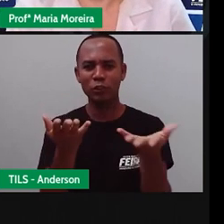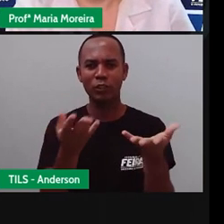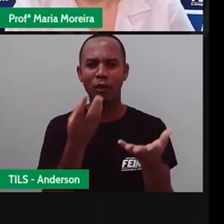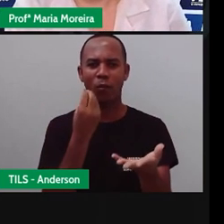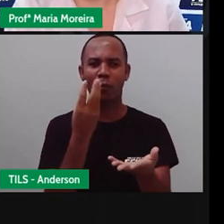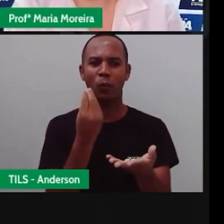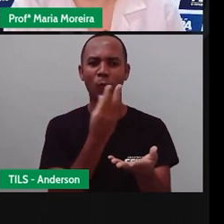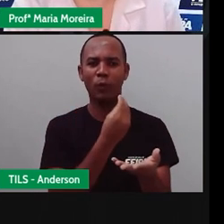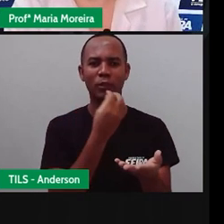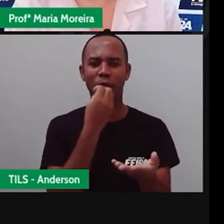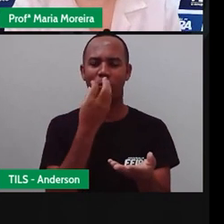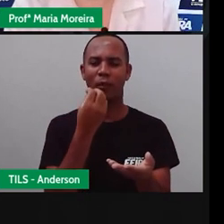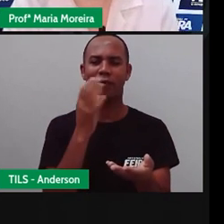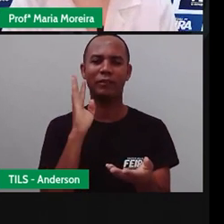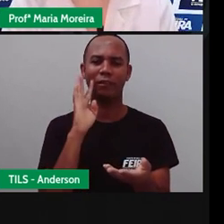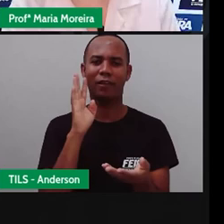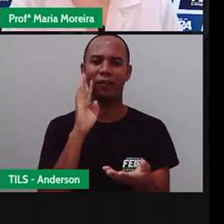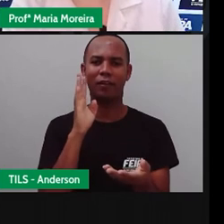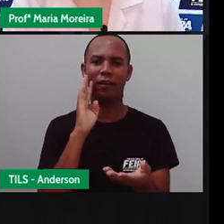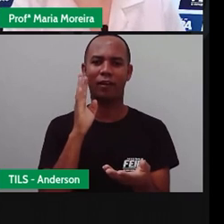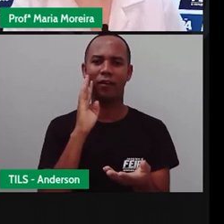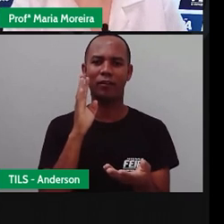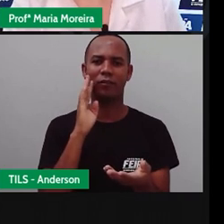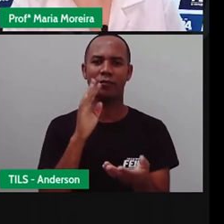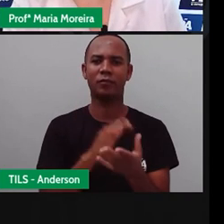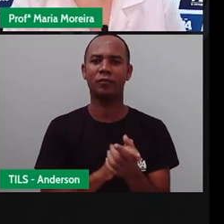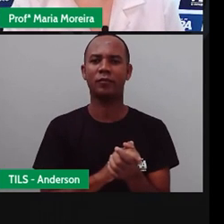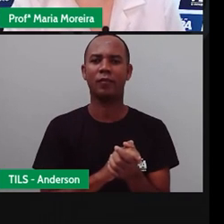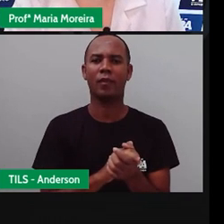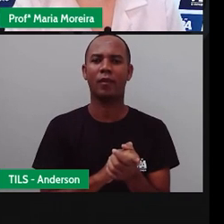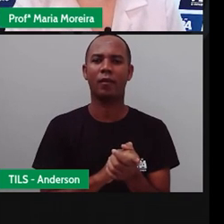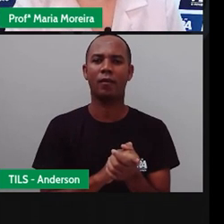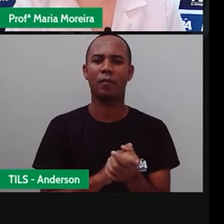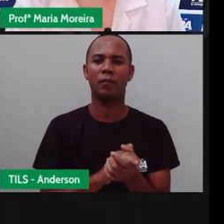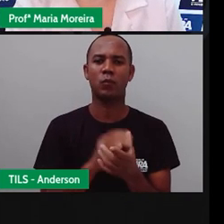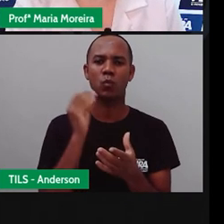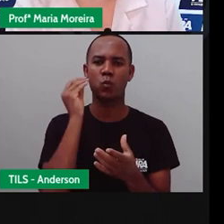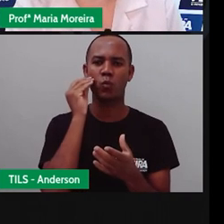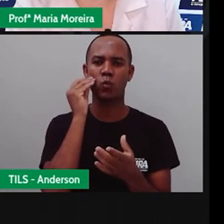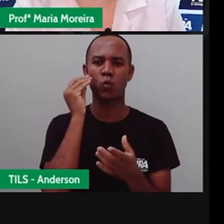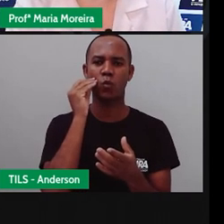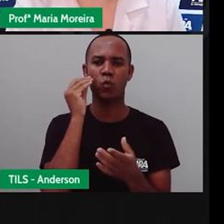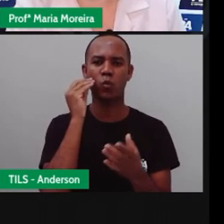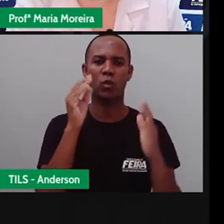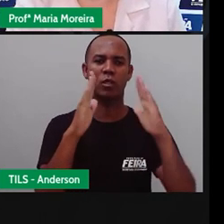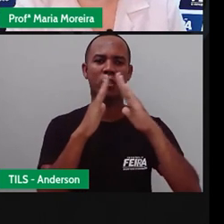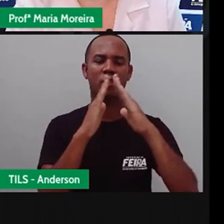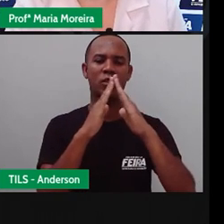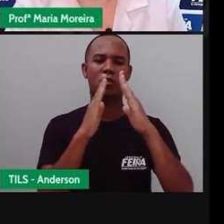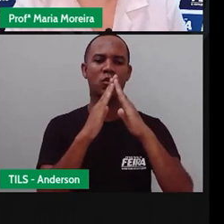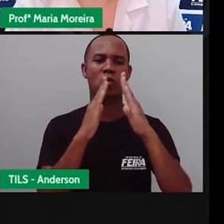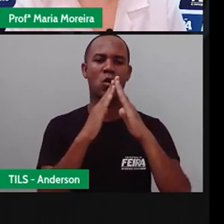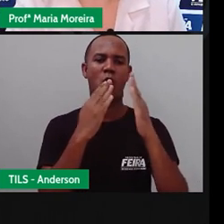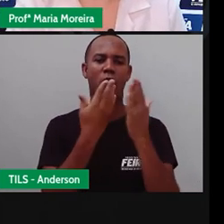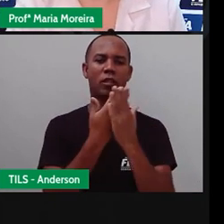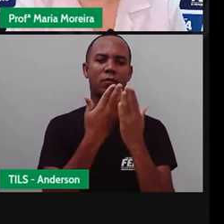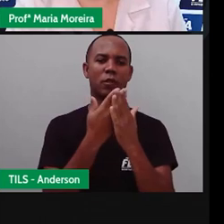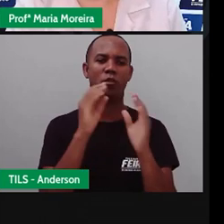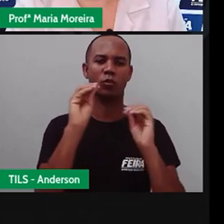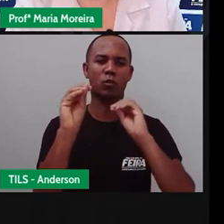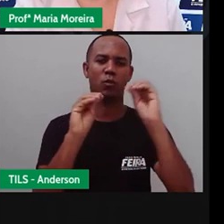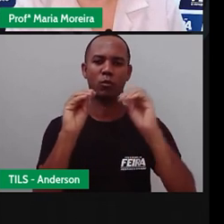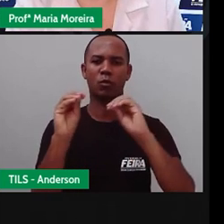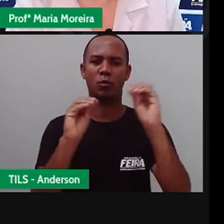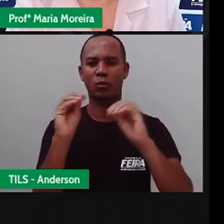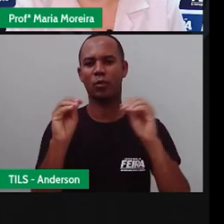Carla Mary bom dia para o meu nome é Evelyn né A senhora pode mandar um beijo para minha escola municipal né agrária de